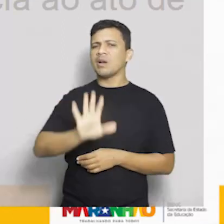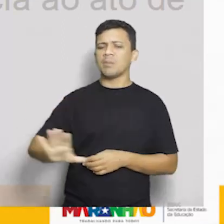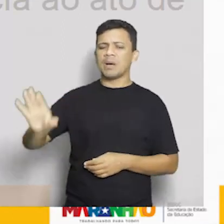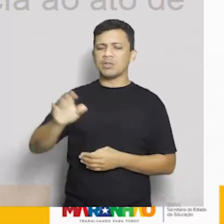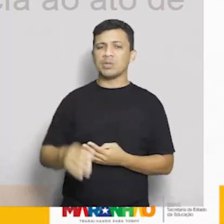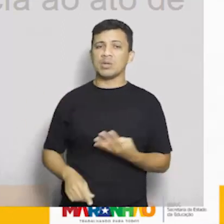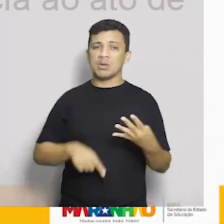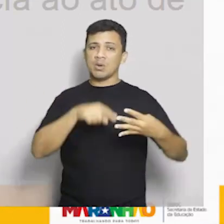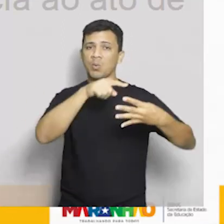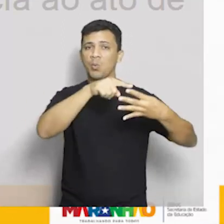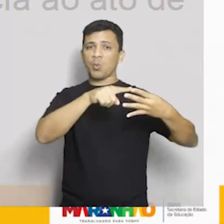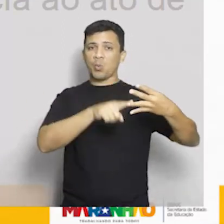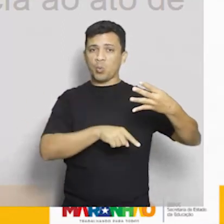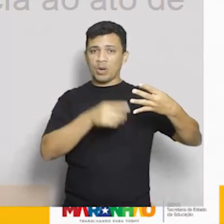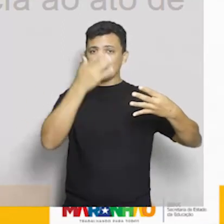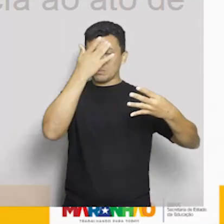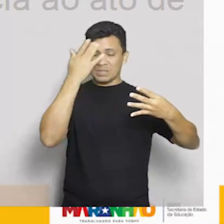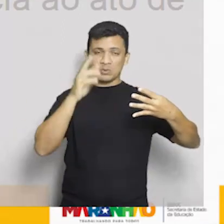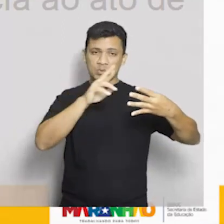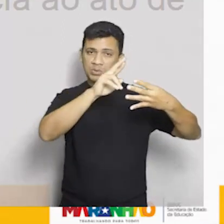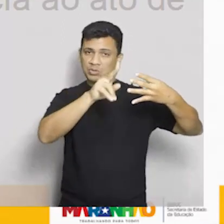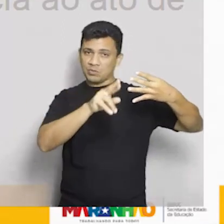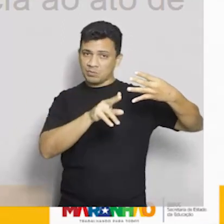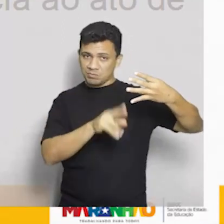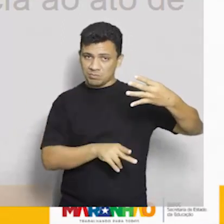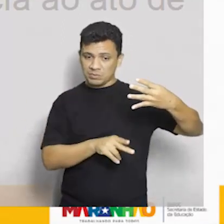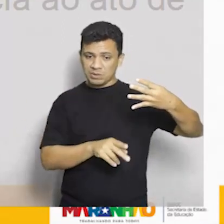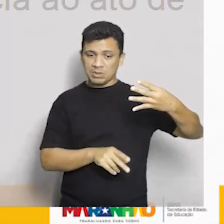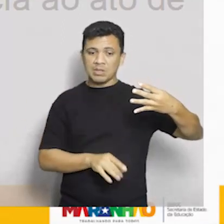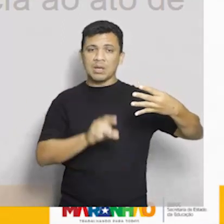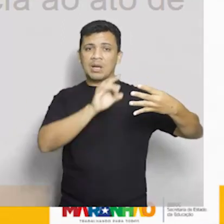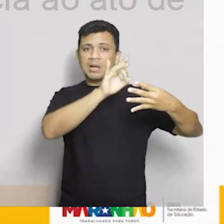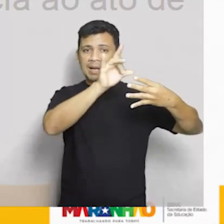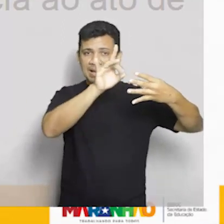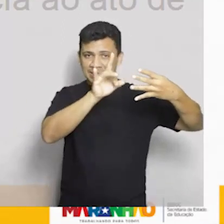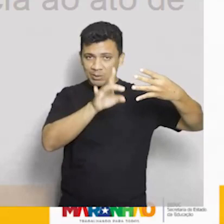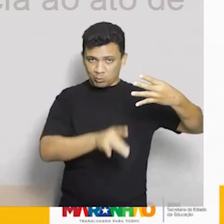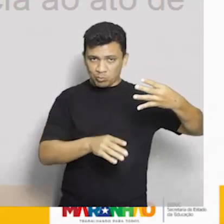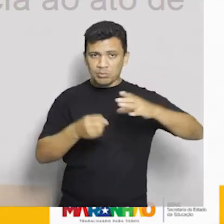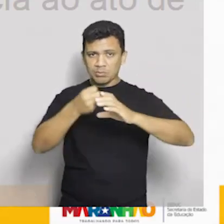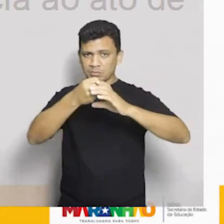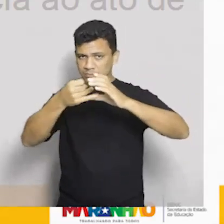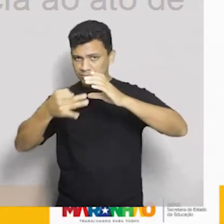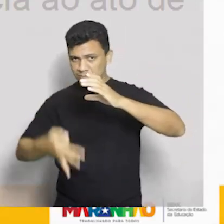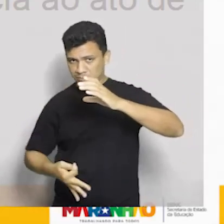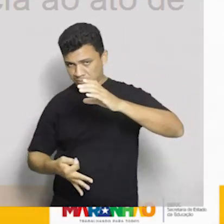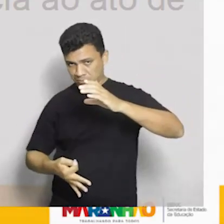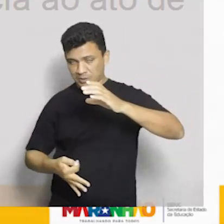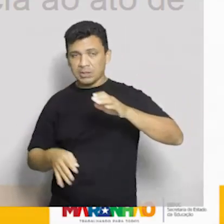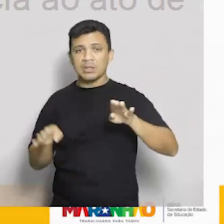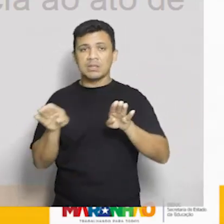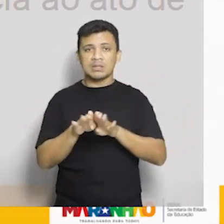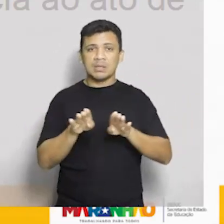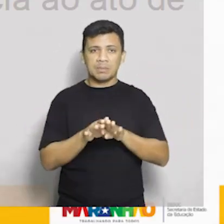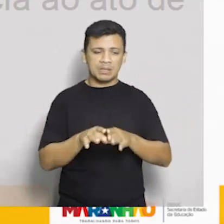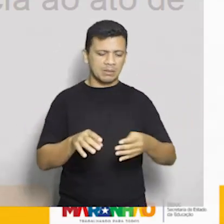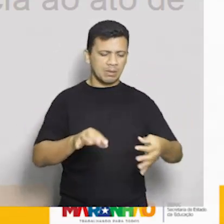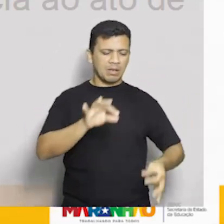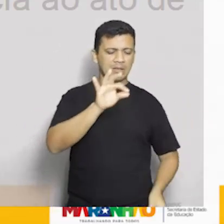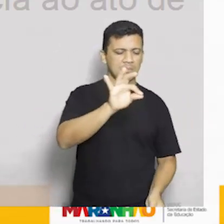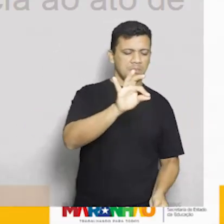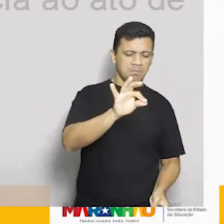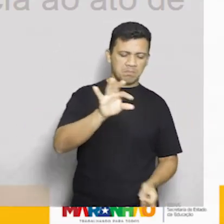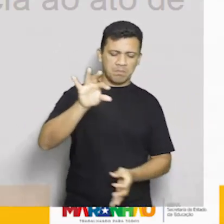4 pessoas diferentes, cada qual com as suas características e cada uma delas segurando um